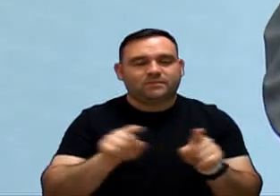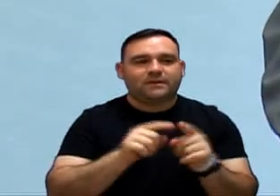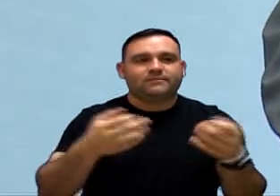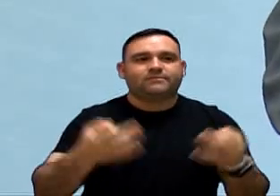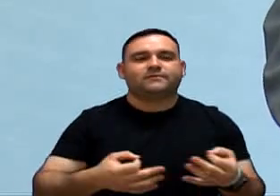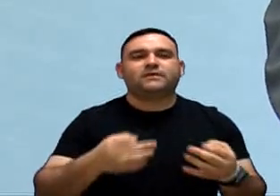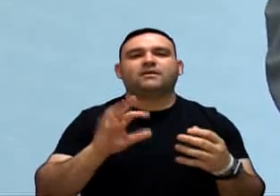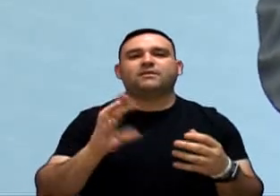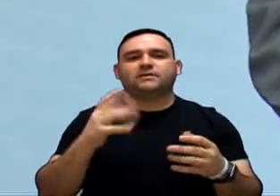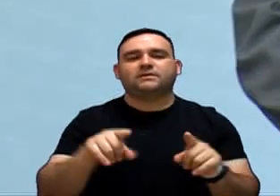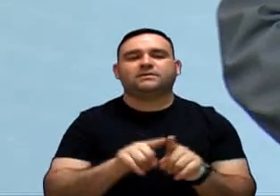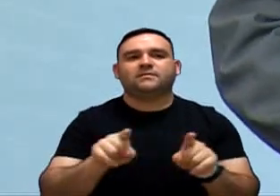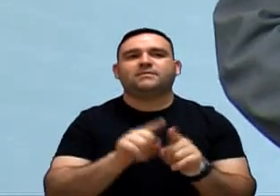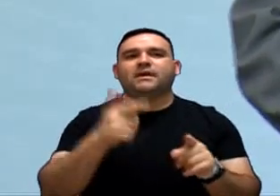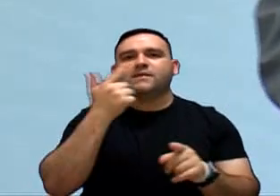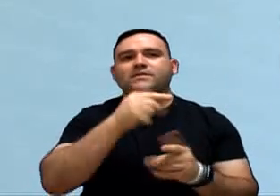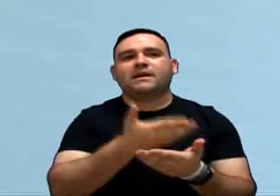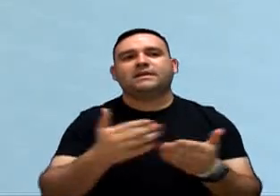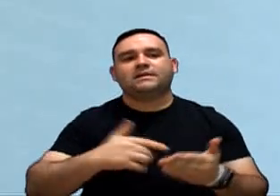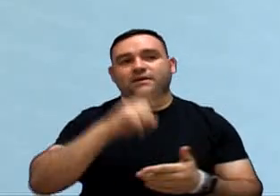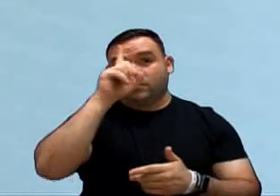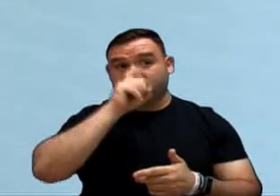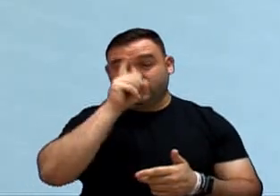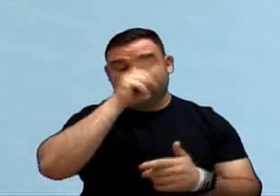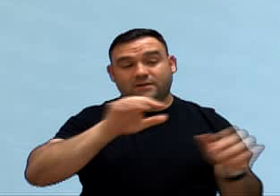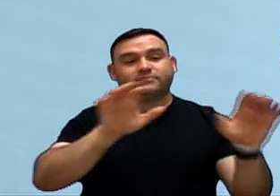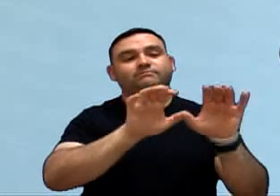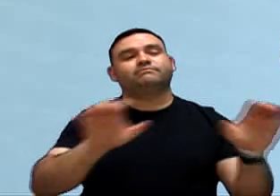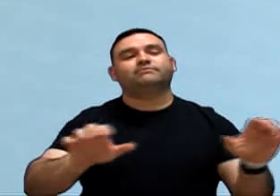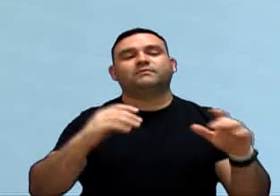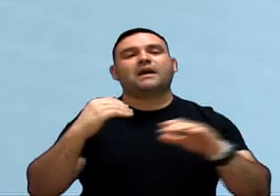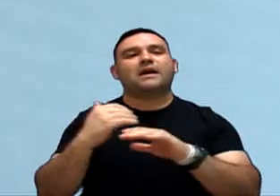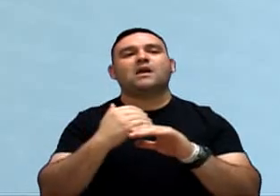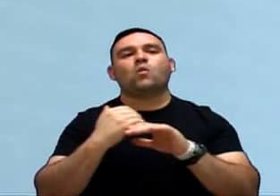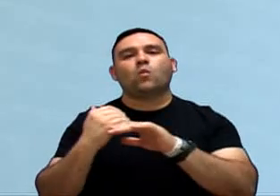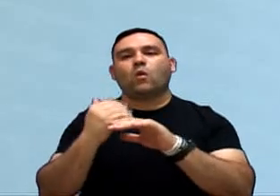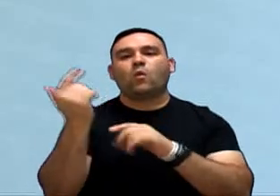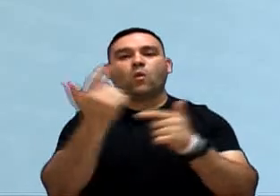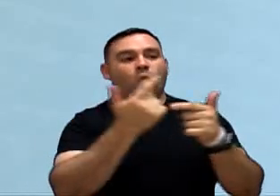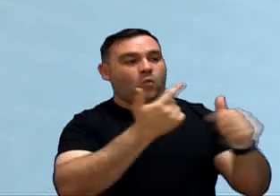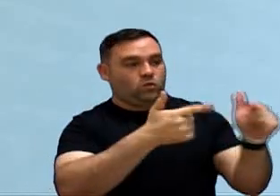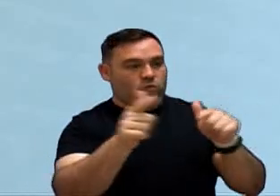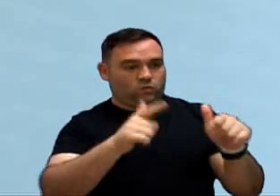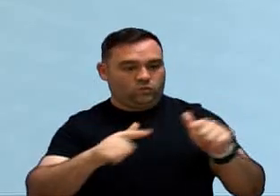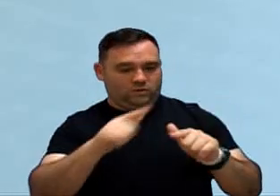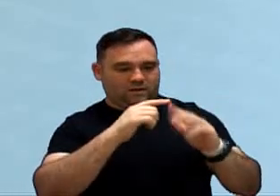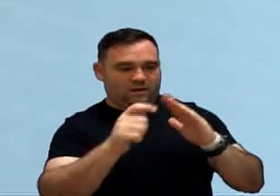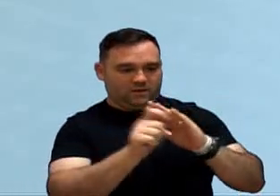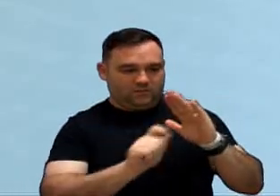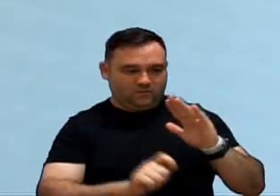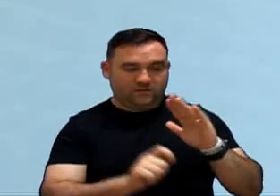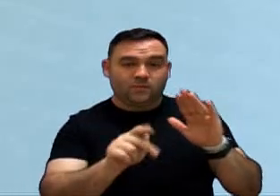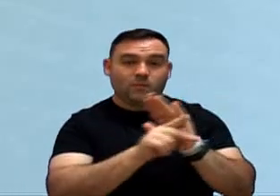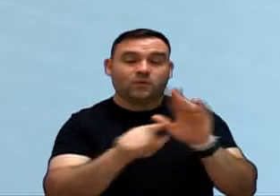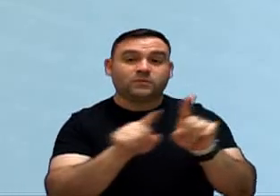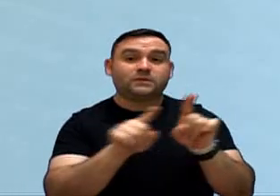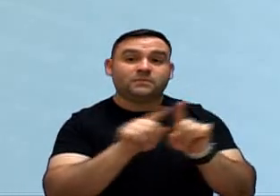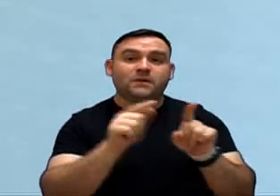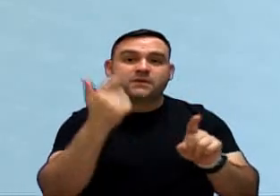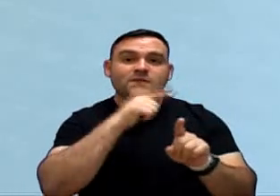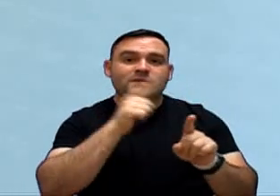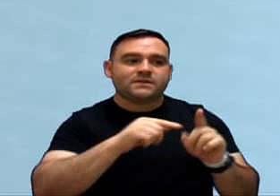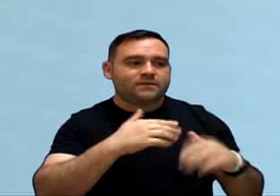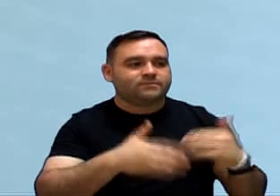essa situação e dar condições que a Santa Casa fique de igualdade com as demais organizações sociais que tocam as